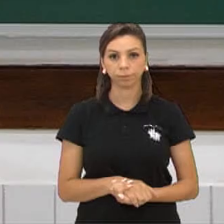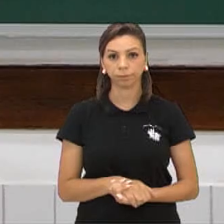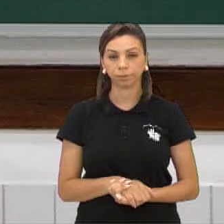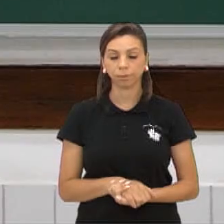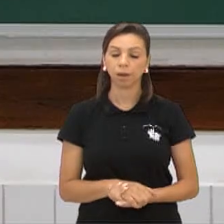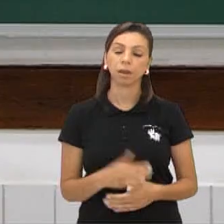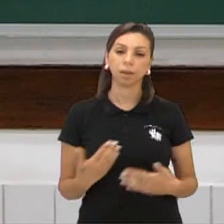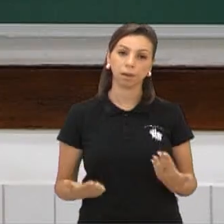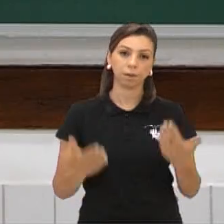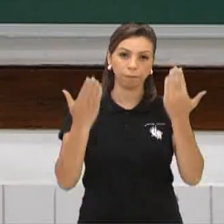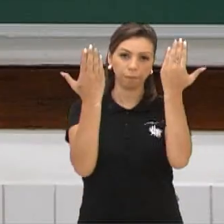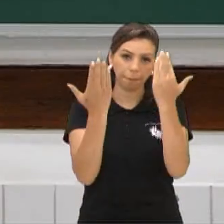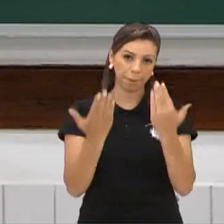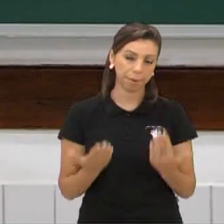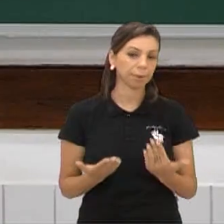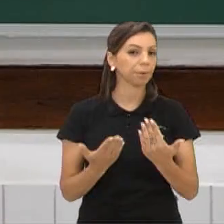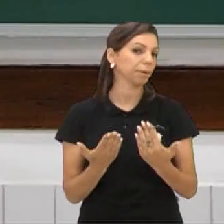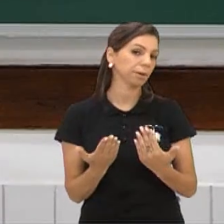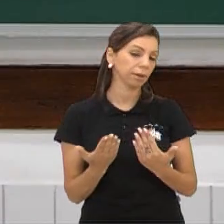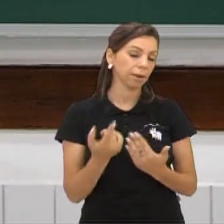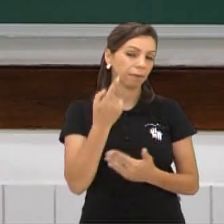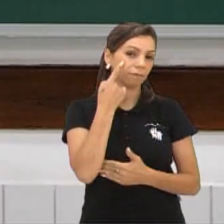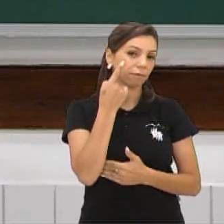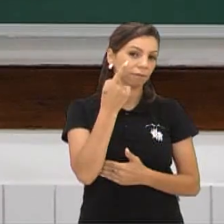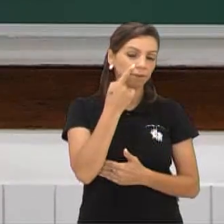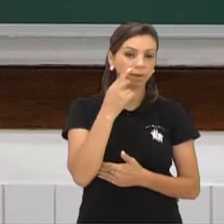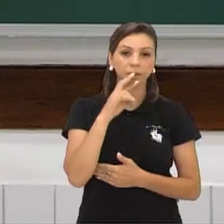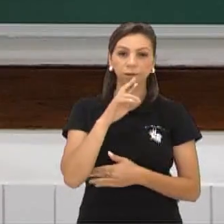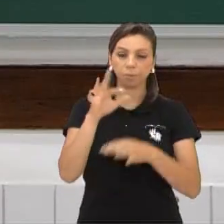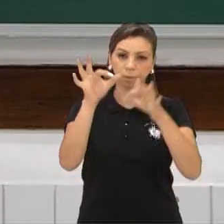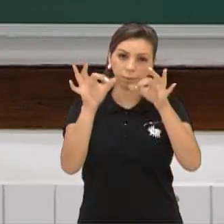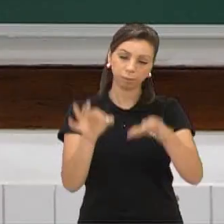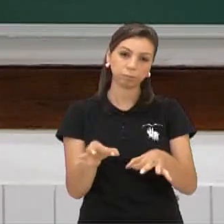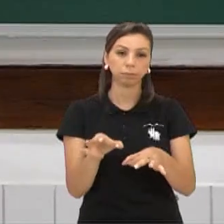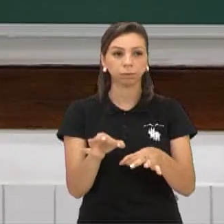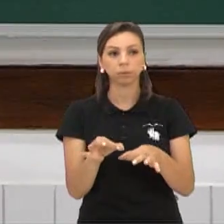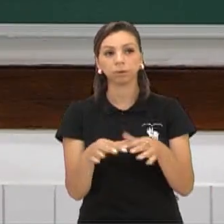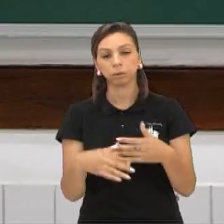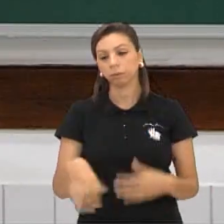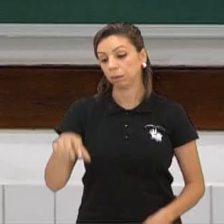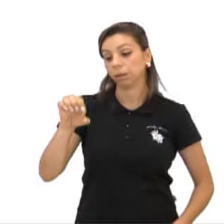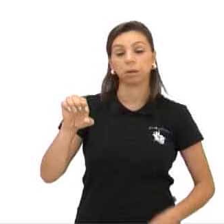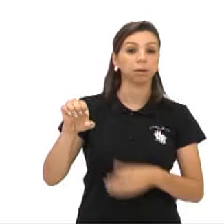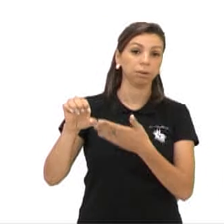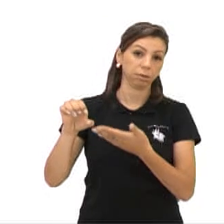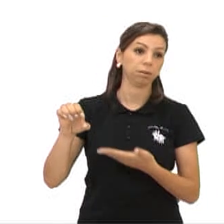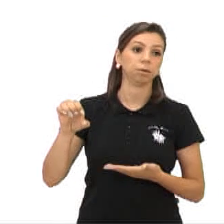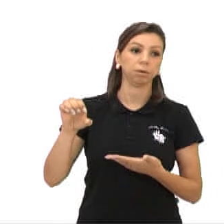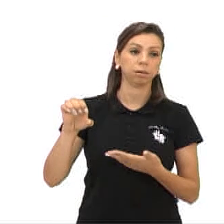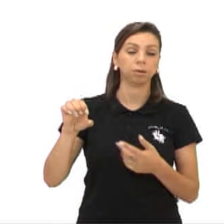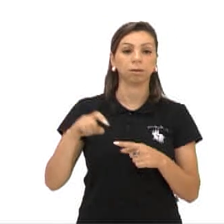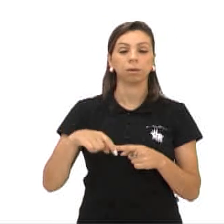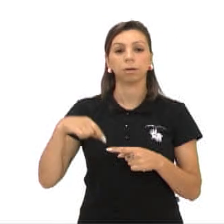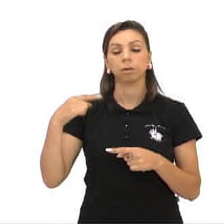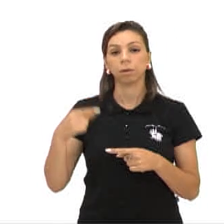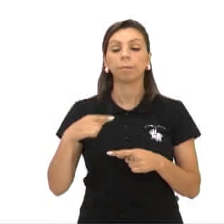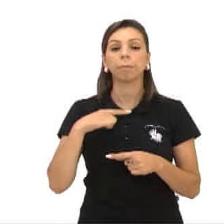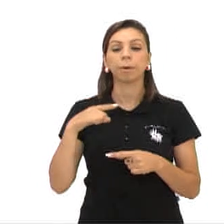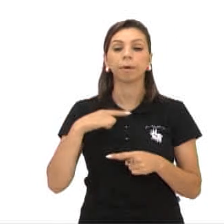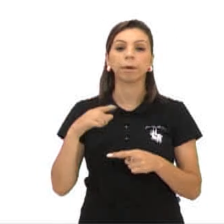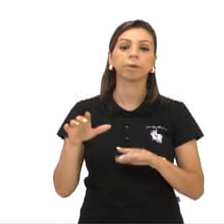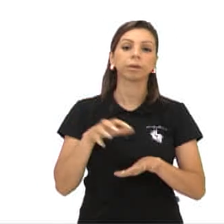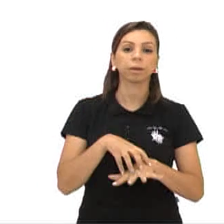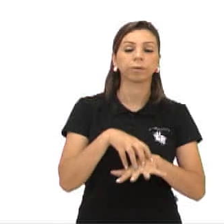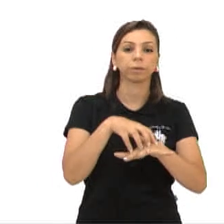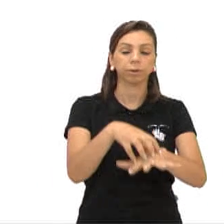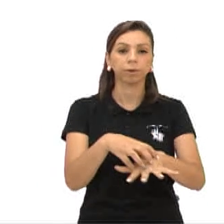Vamos analisar a questão e verificar se você acertou a marcação. Sim, letra E, na sequência nós vamos ter o rodoviário, aéreo e